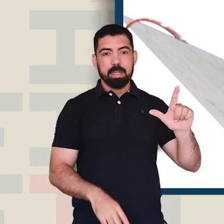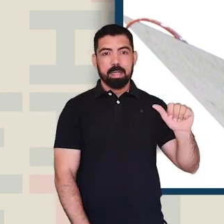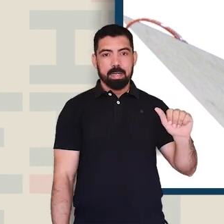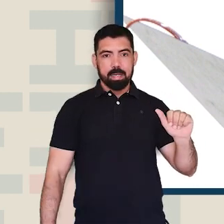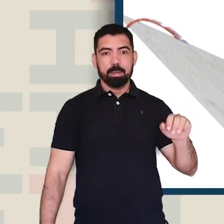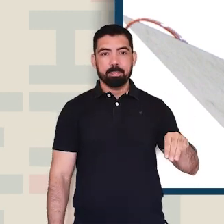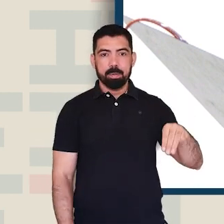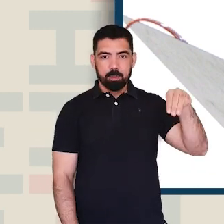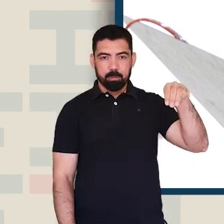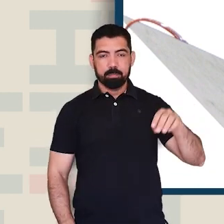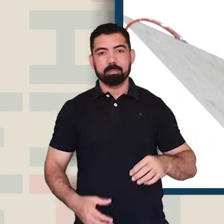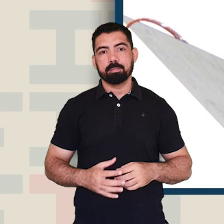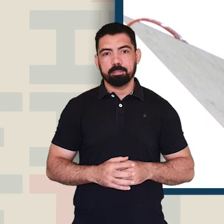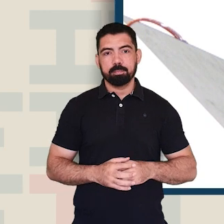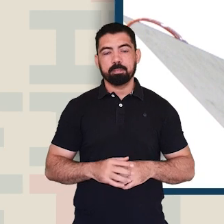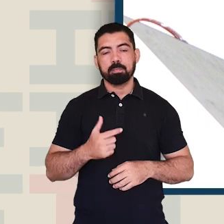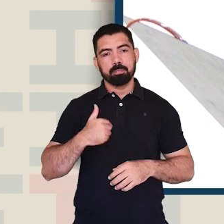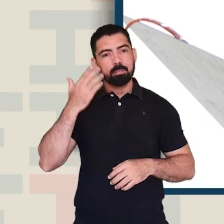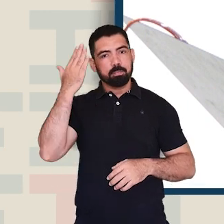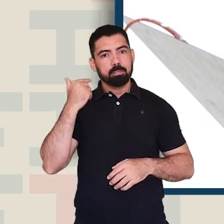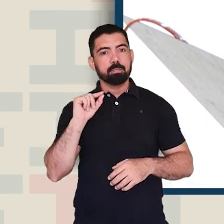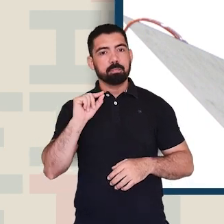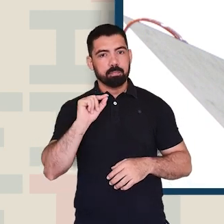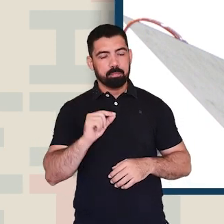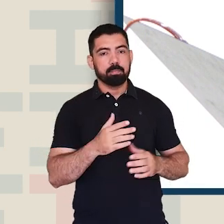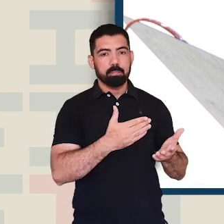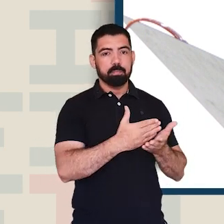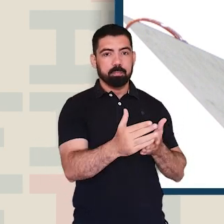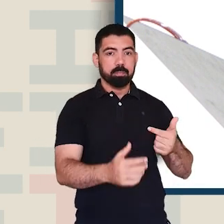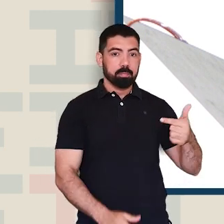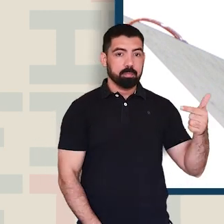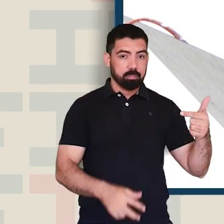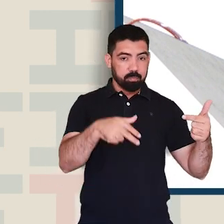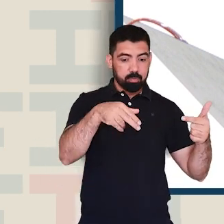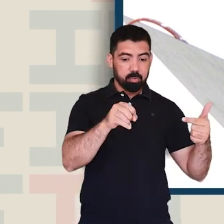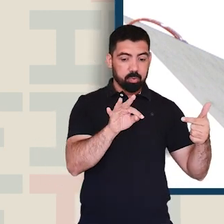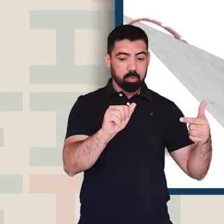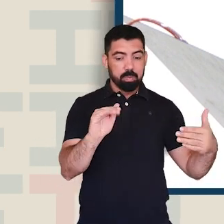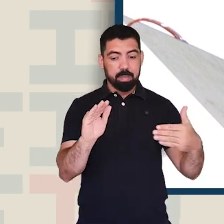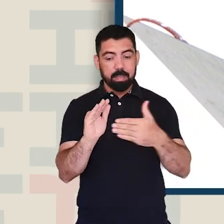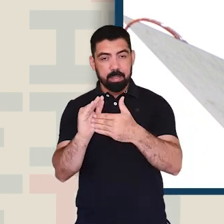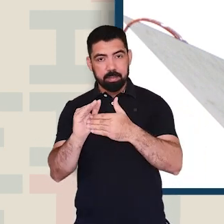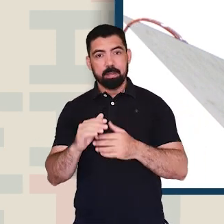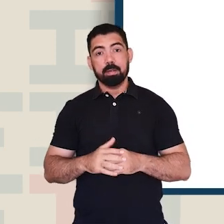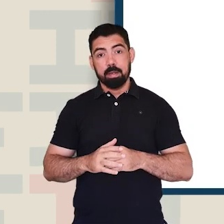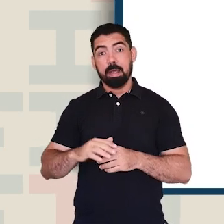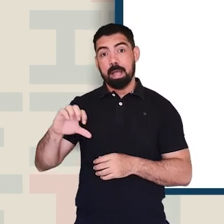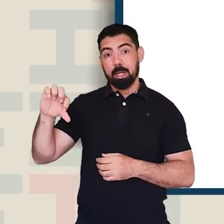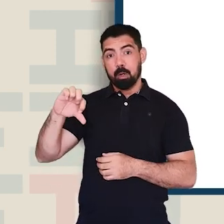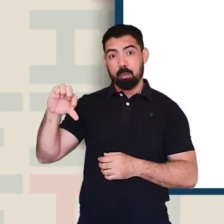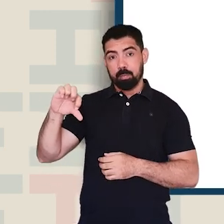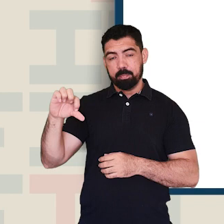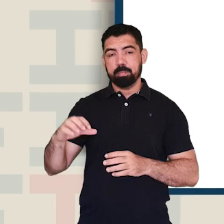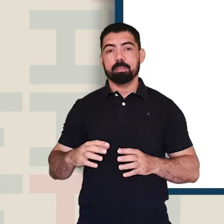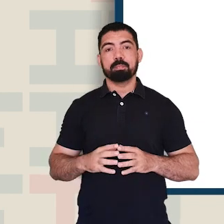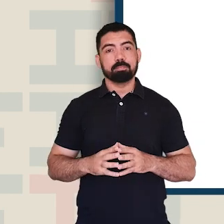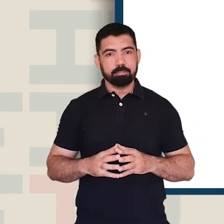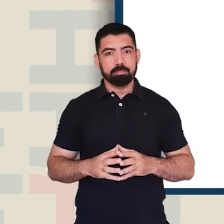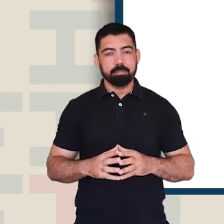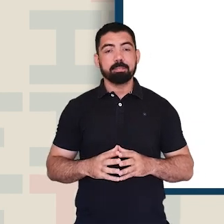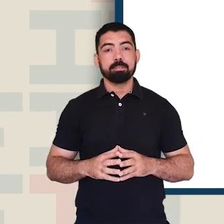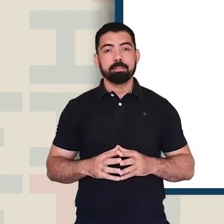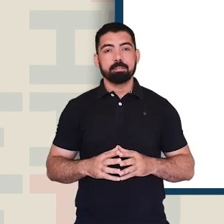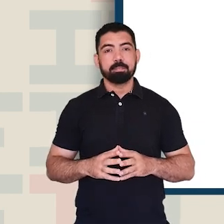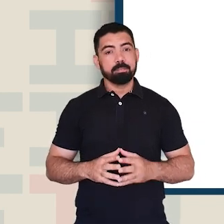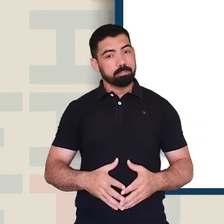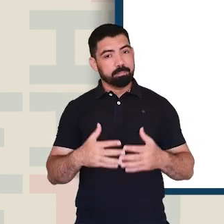Lá maior, eu sei que ele começa da segunda nota e vai até a nona nota. Então vai do Si até o